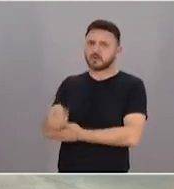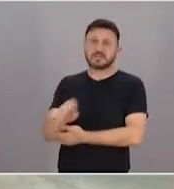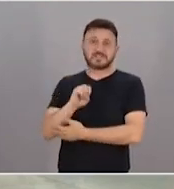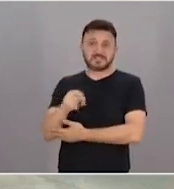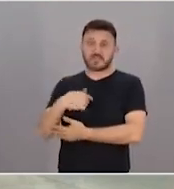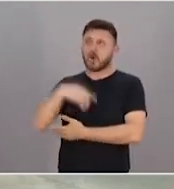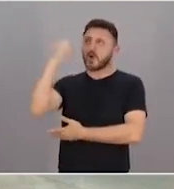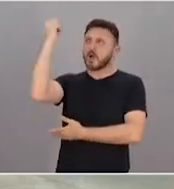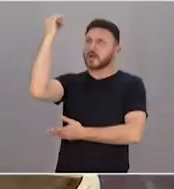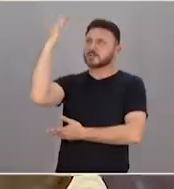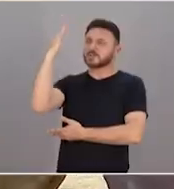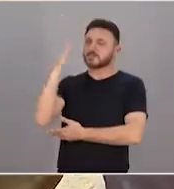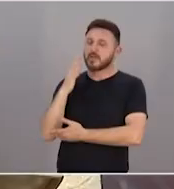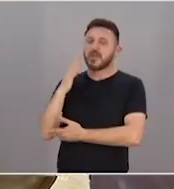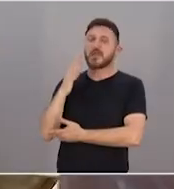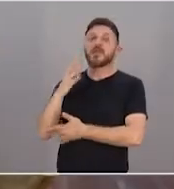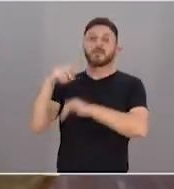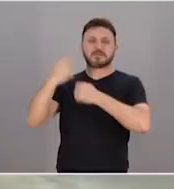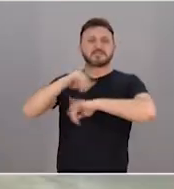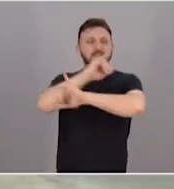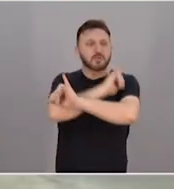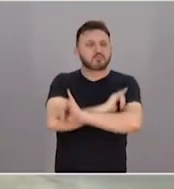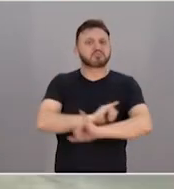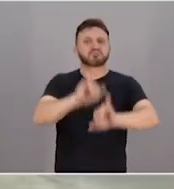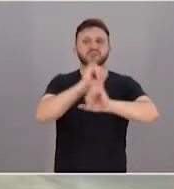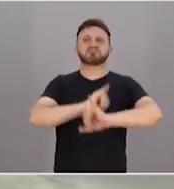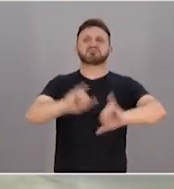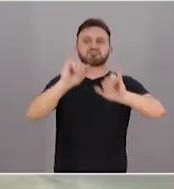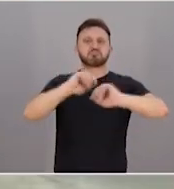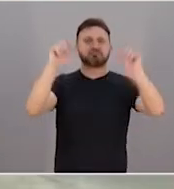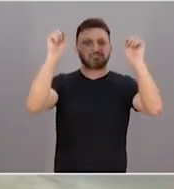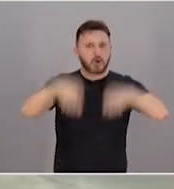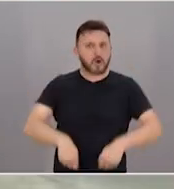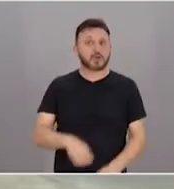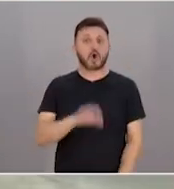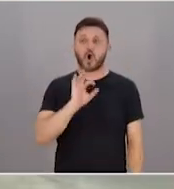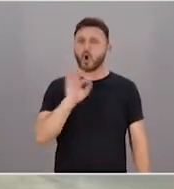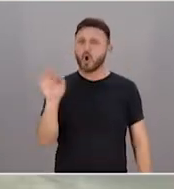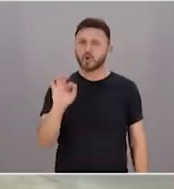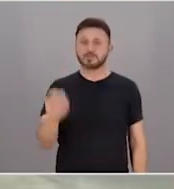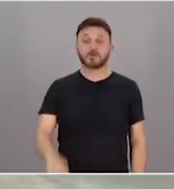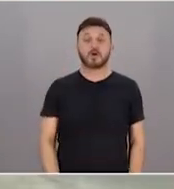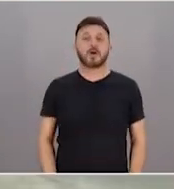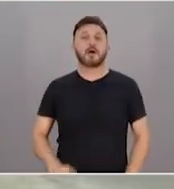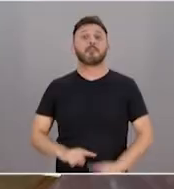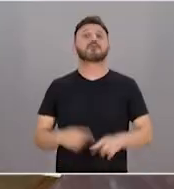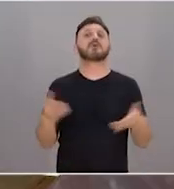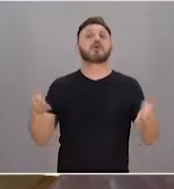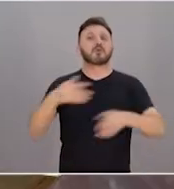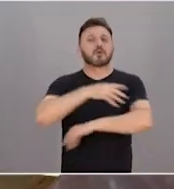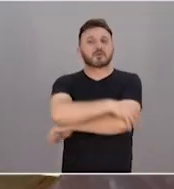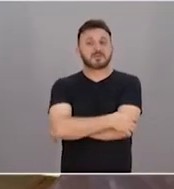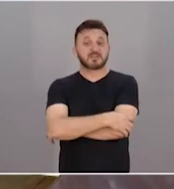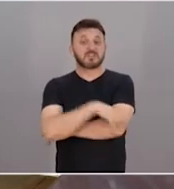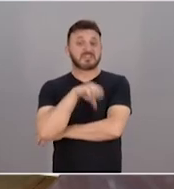uma graça, graça recebida, graça testemunhada, ótimo. E agora?